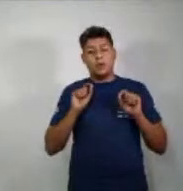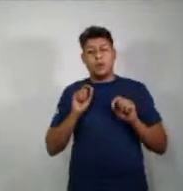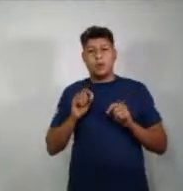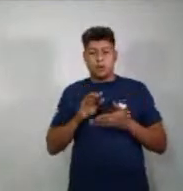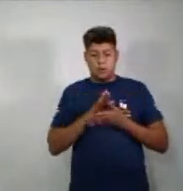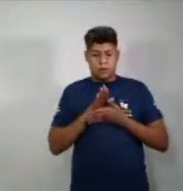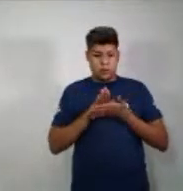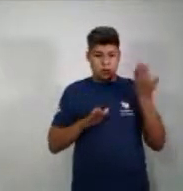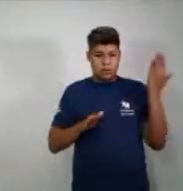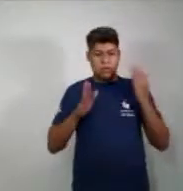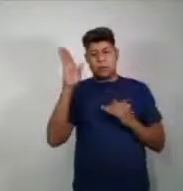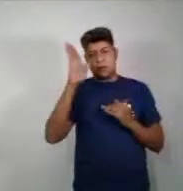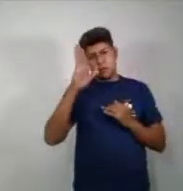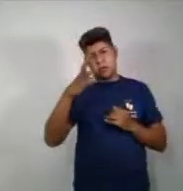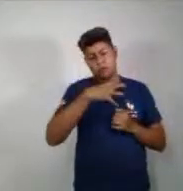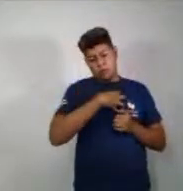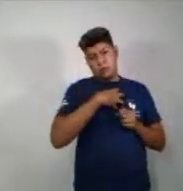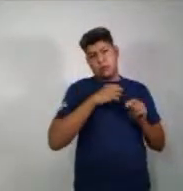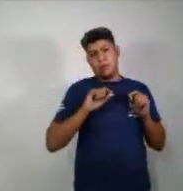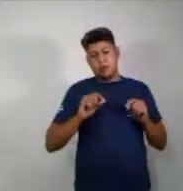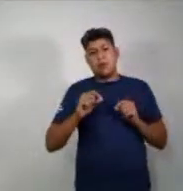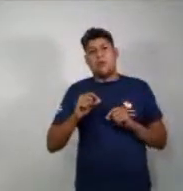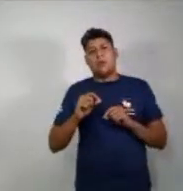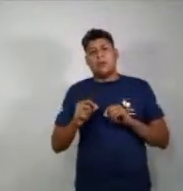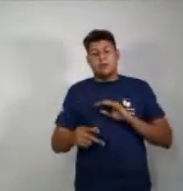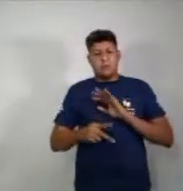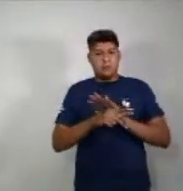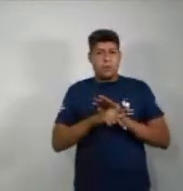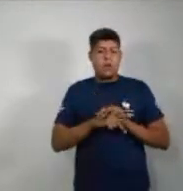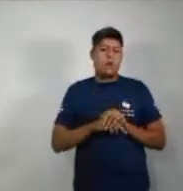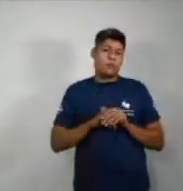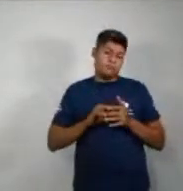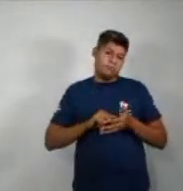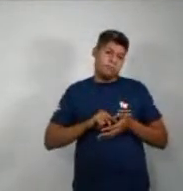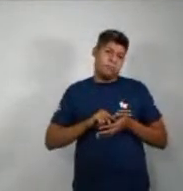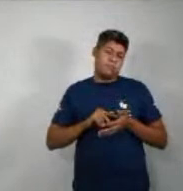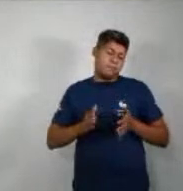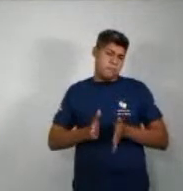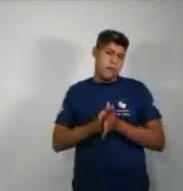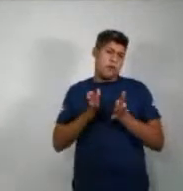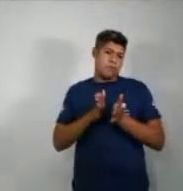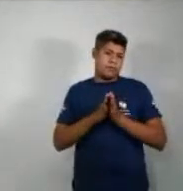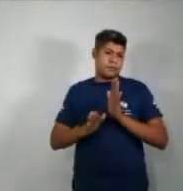mas de uma maneira também chega realmente, como eu diria, com uma mão na frente e outra atrás.